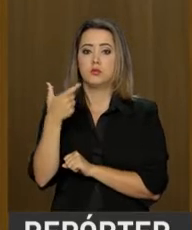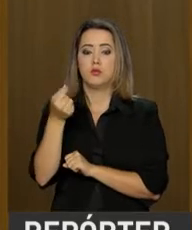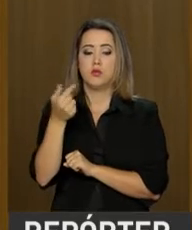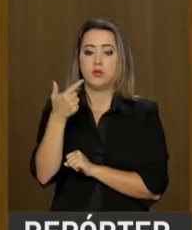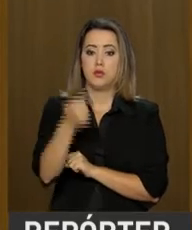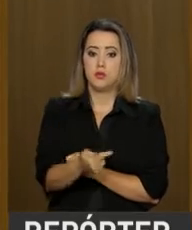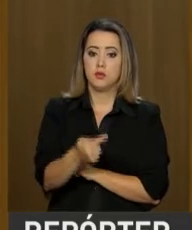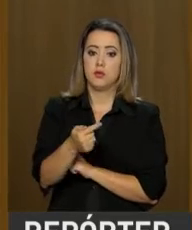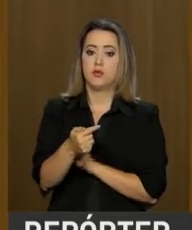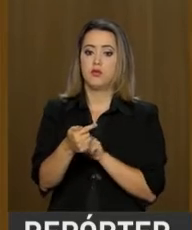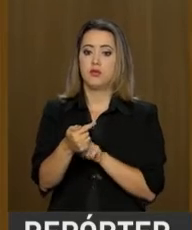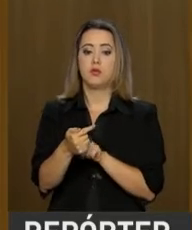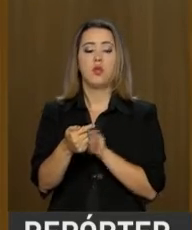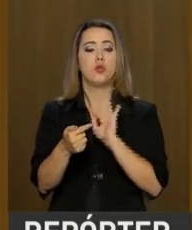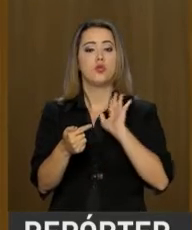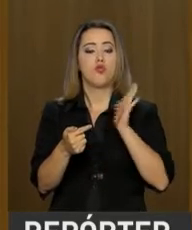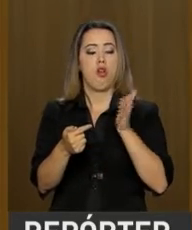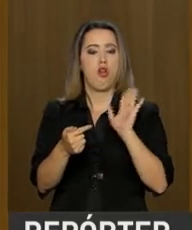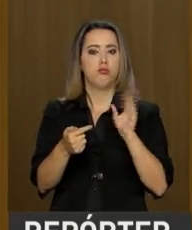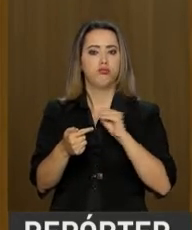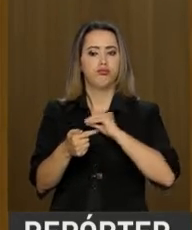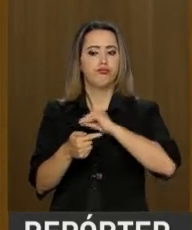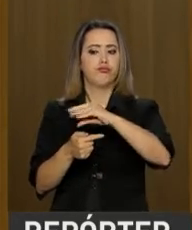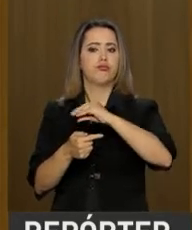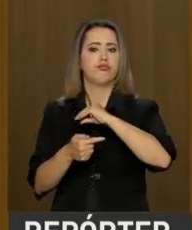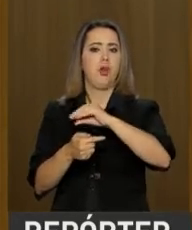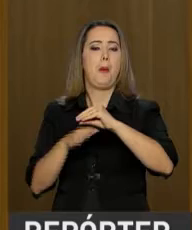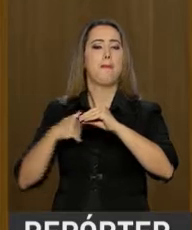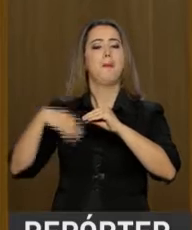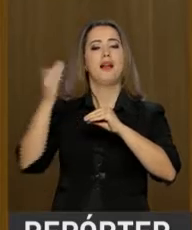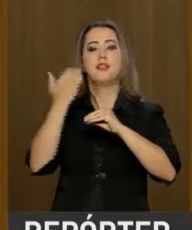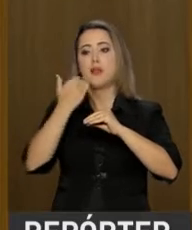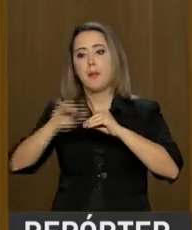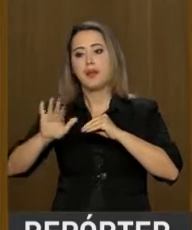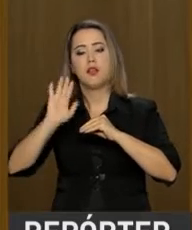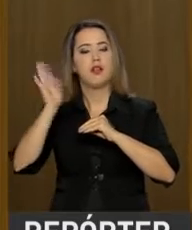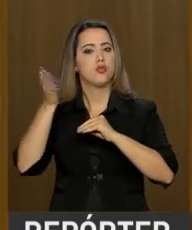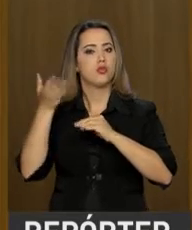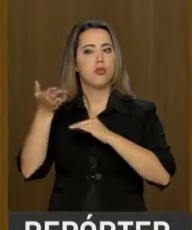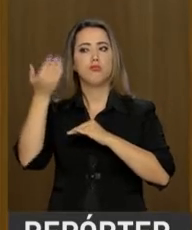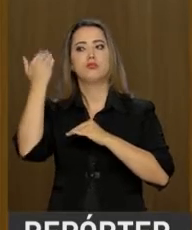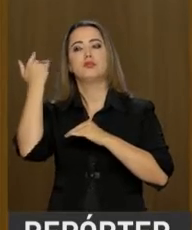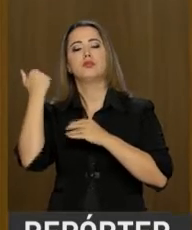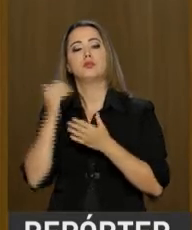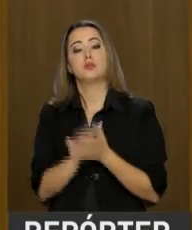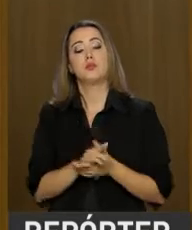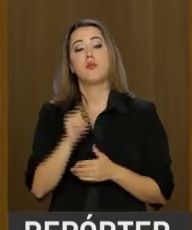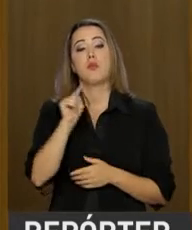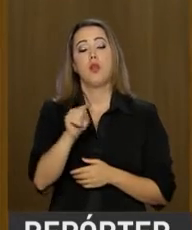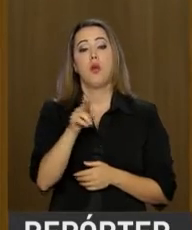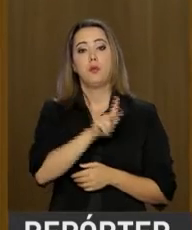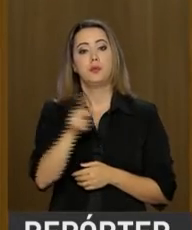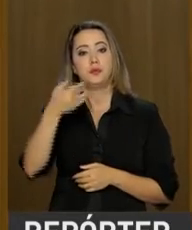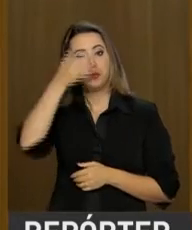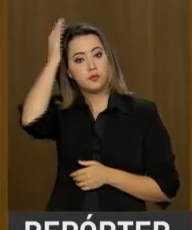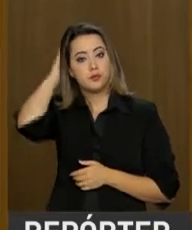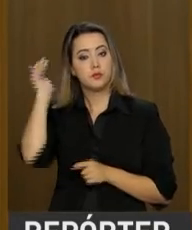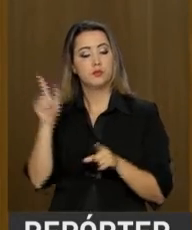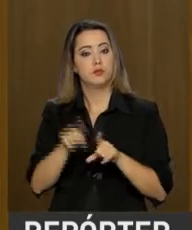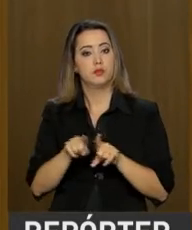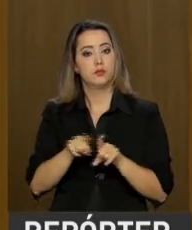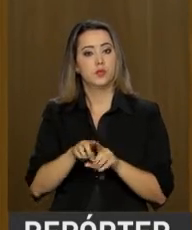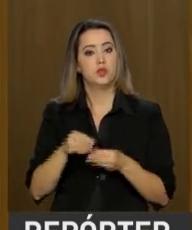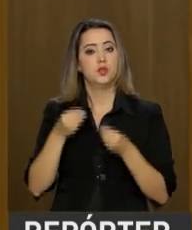2017 nós vamos divertir mais da metade de tudo que já foi investido nos anos passados o presidente michel temer também